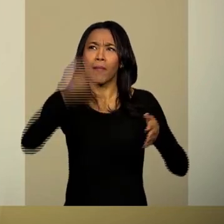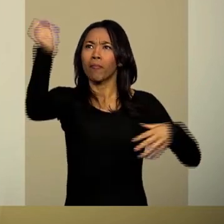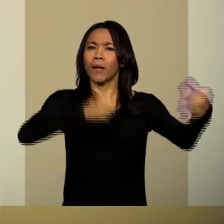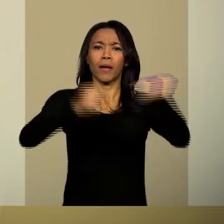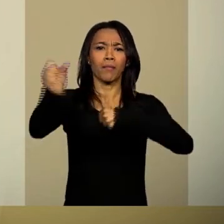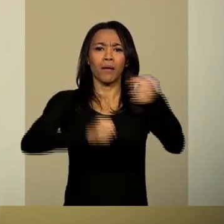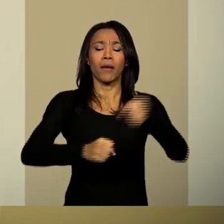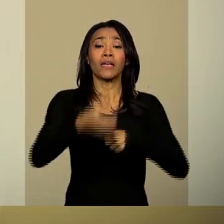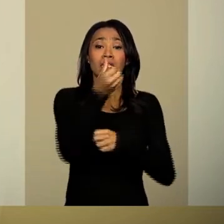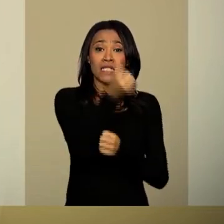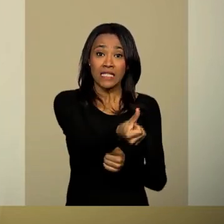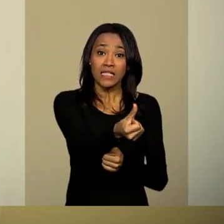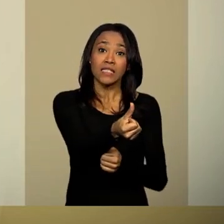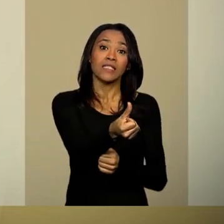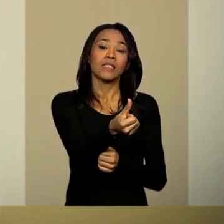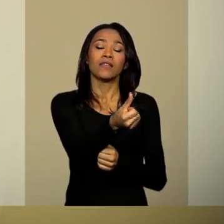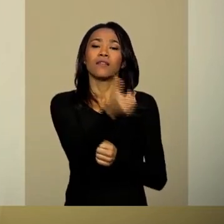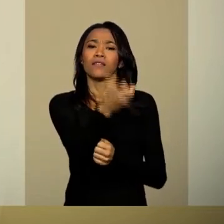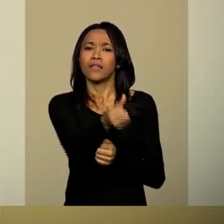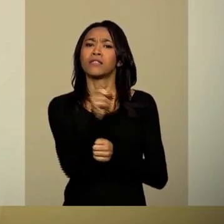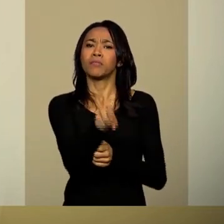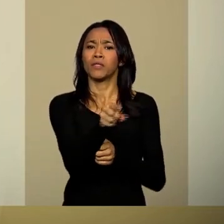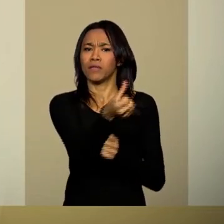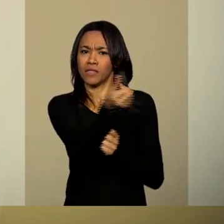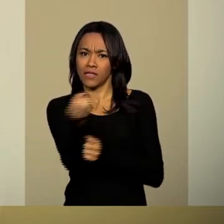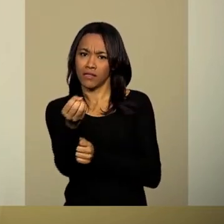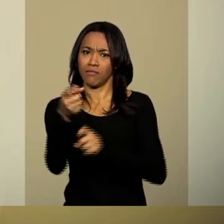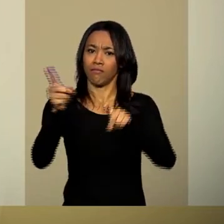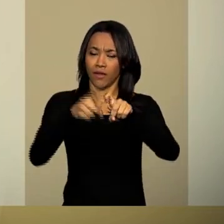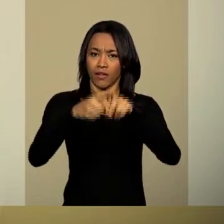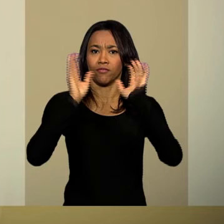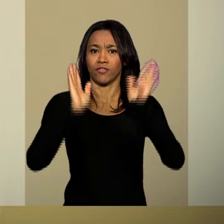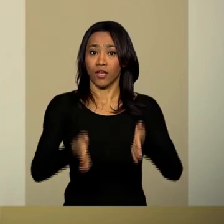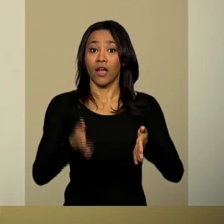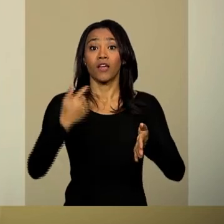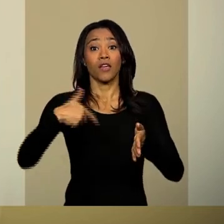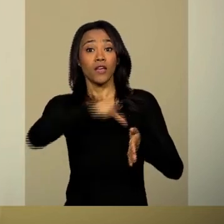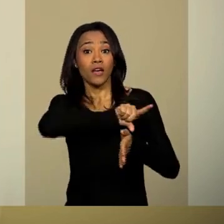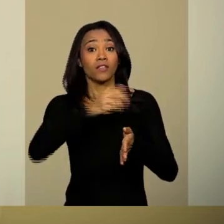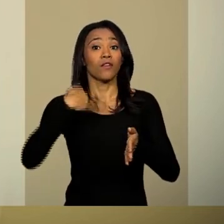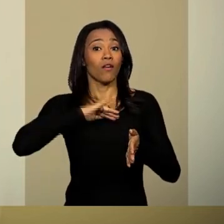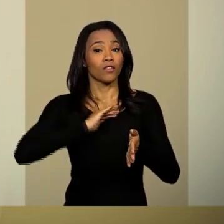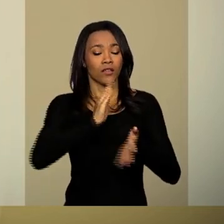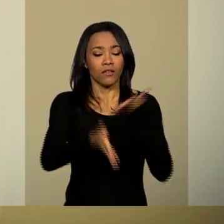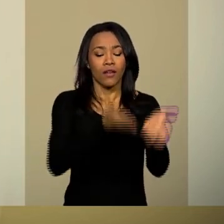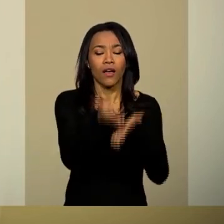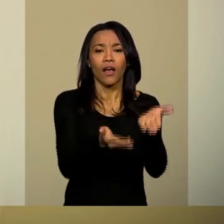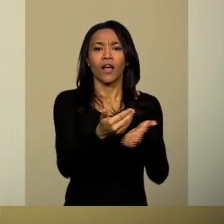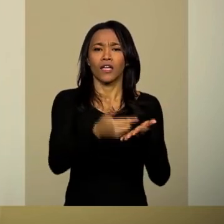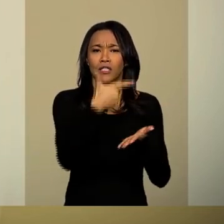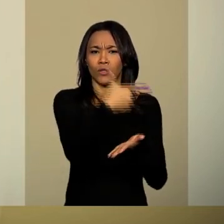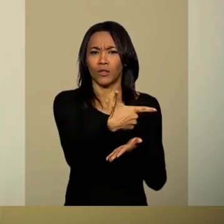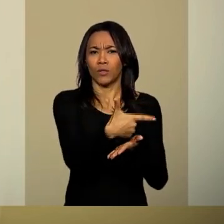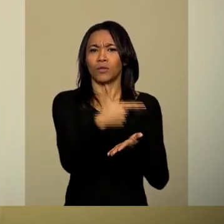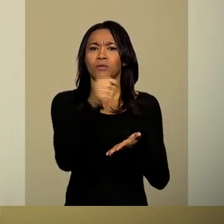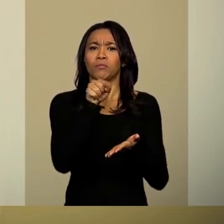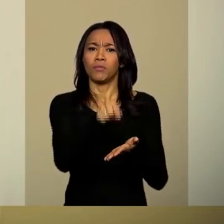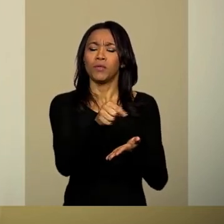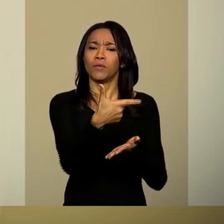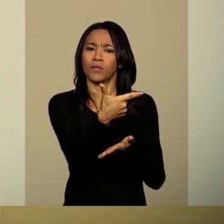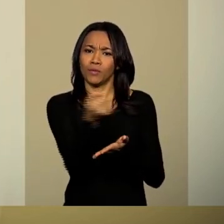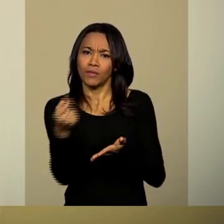Luciano 6600 médicos e estavam já atendendo em 2200 municípios